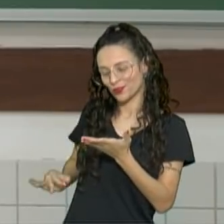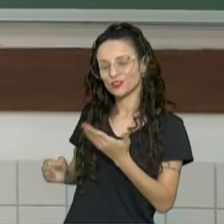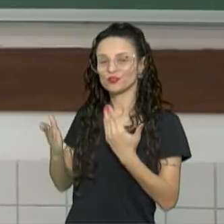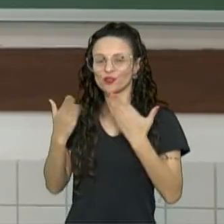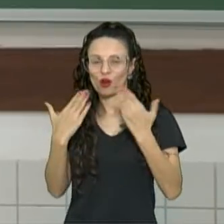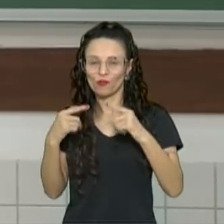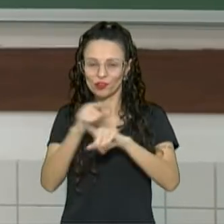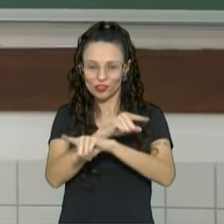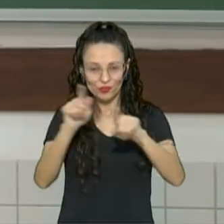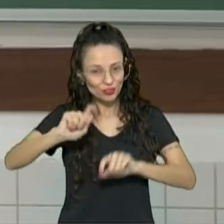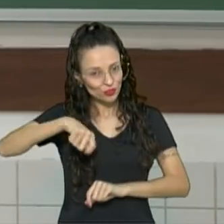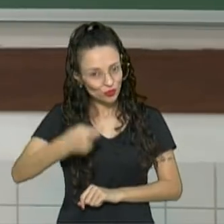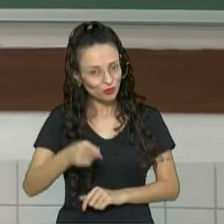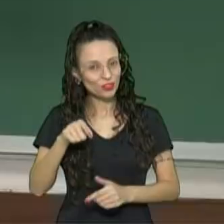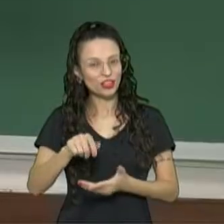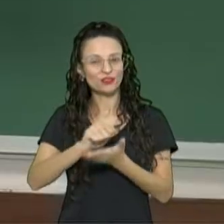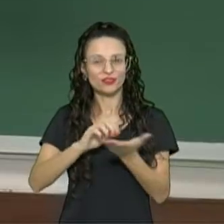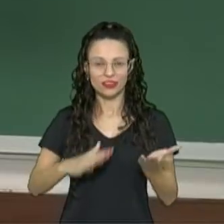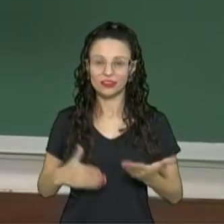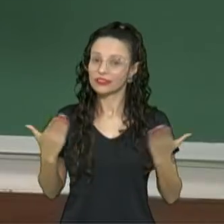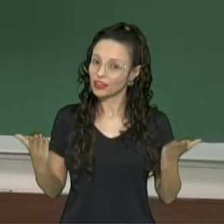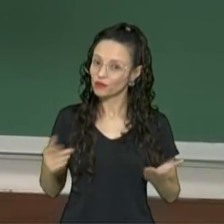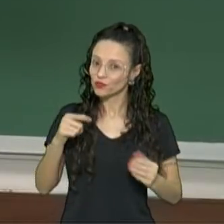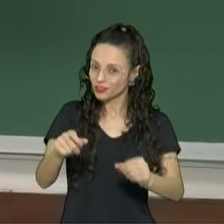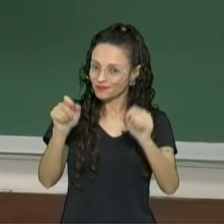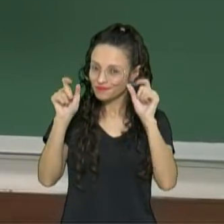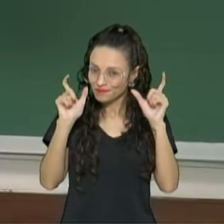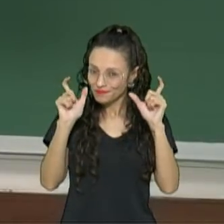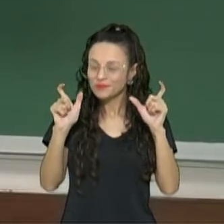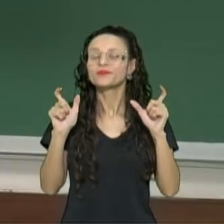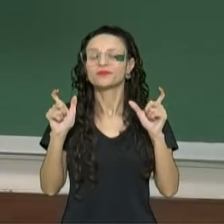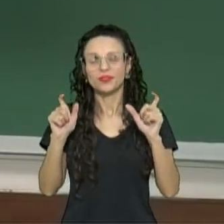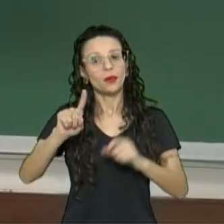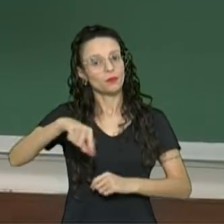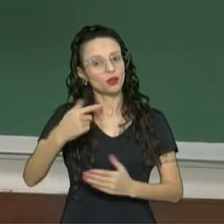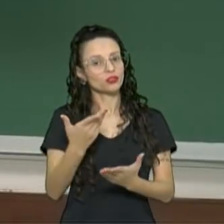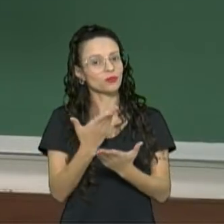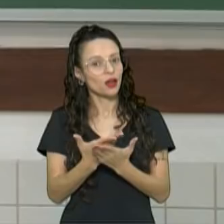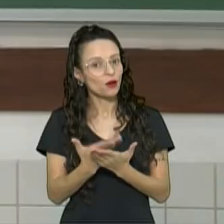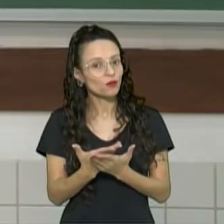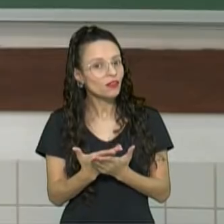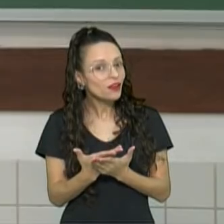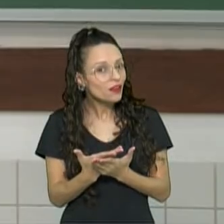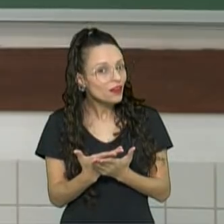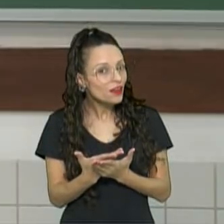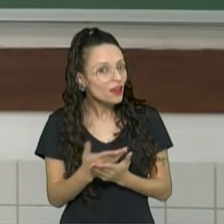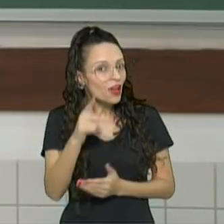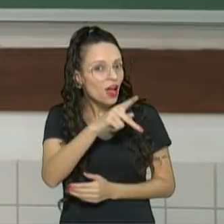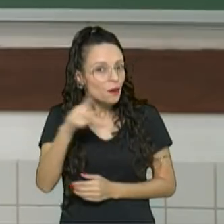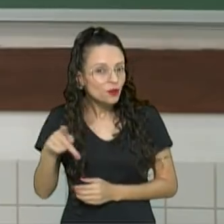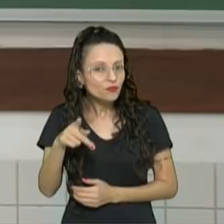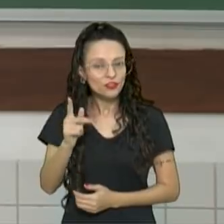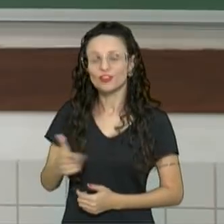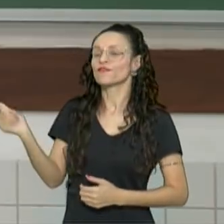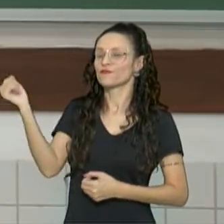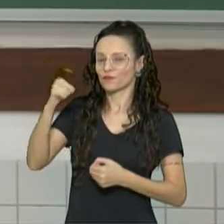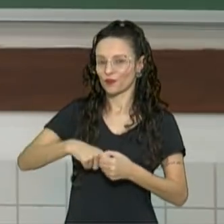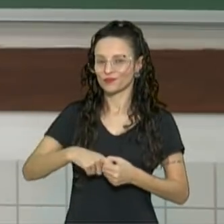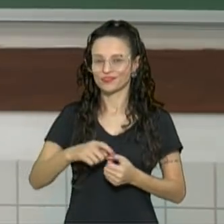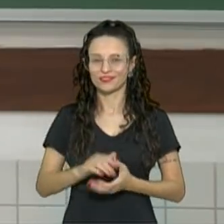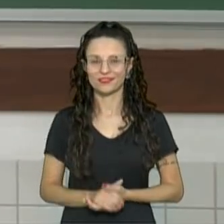conversar com vocês sobre elas, né? Então, fiquem espertos, fiquem ligados e na próxima aula, a Prof. Rutiné está de